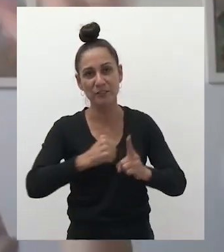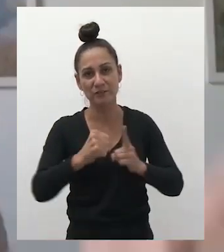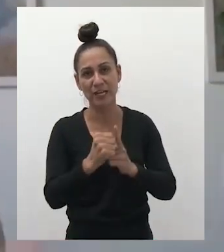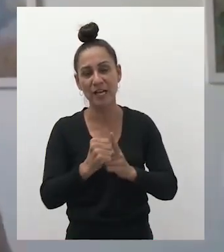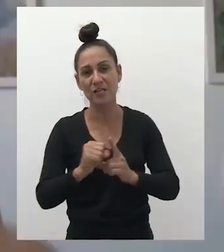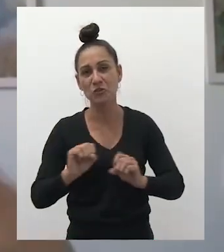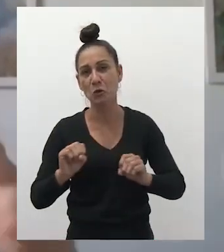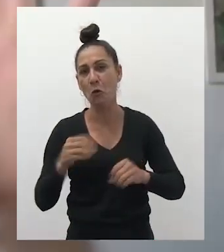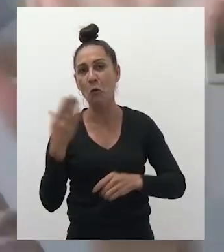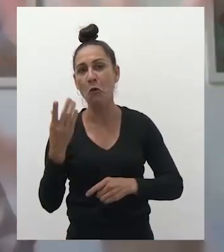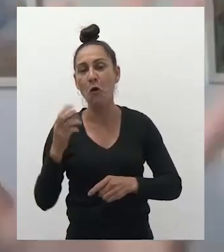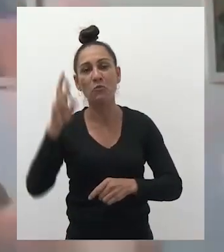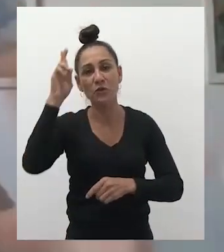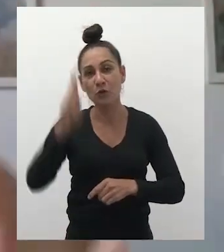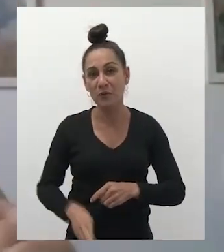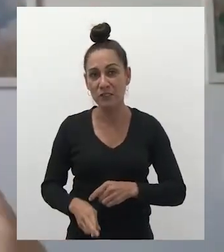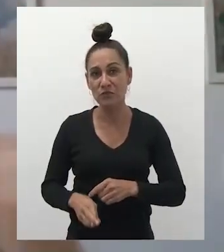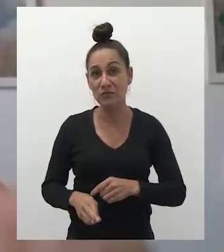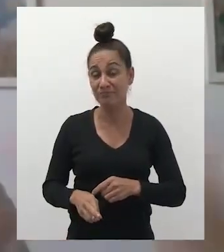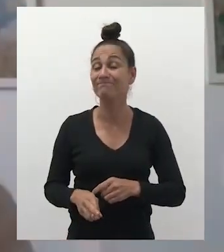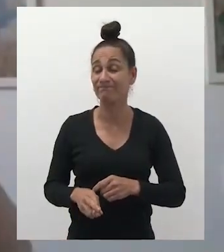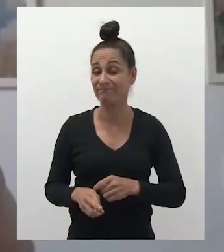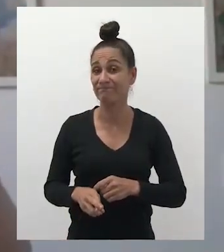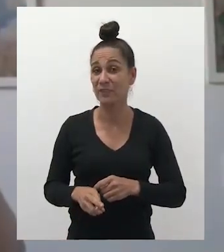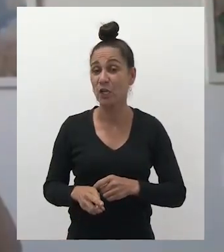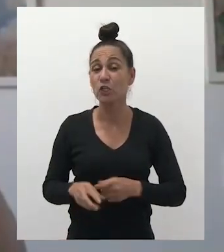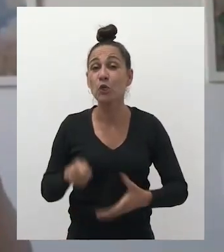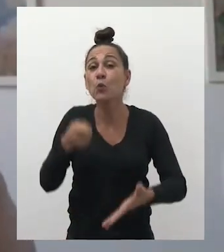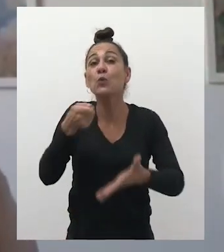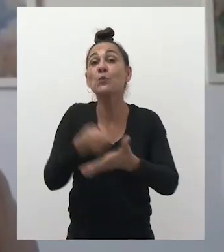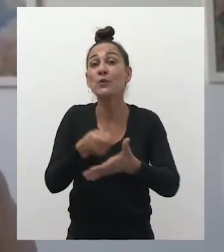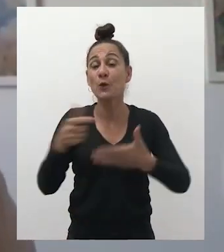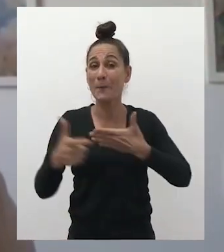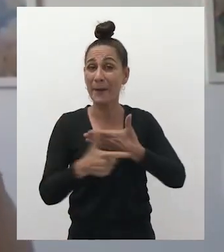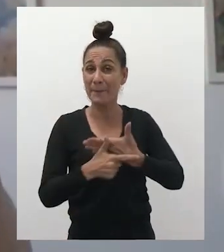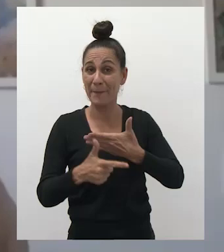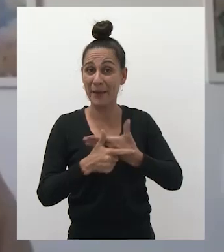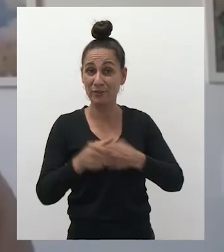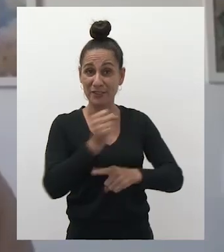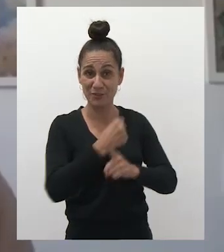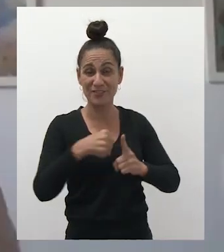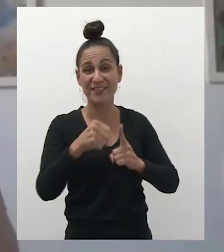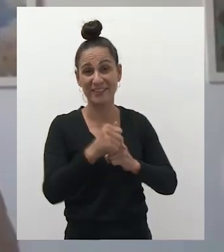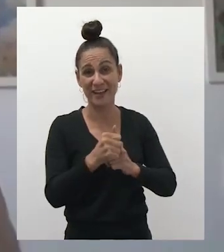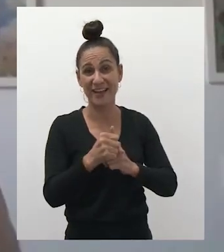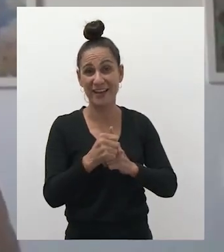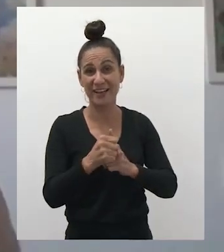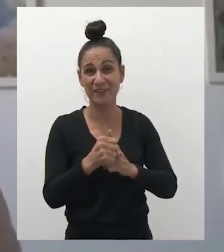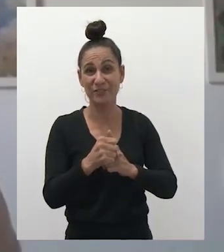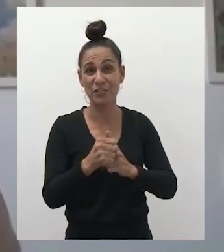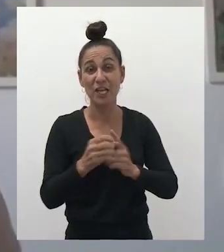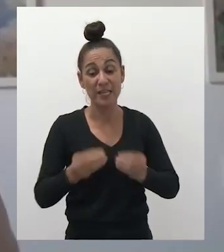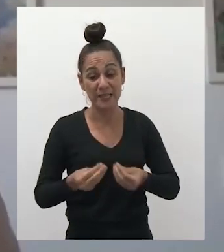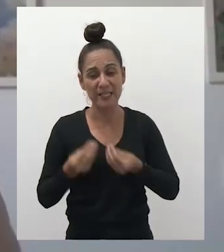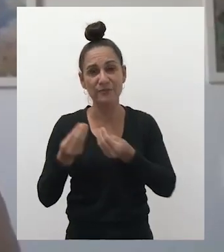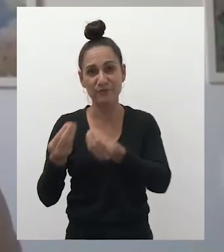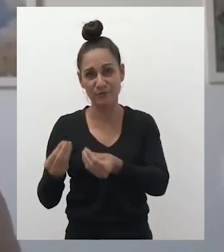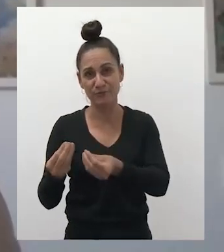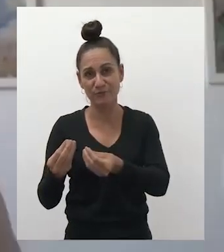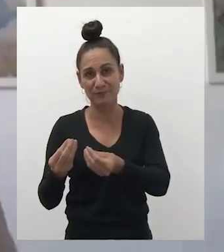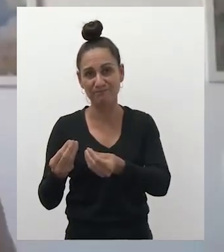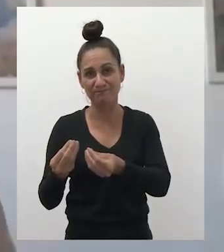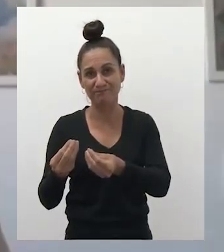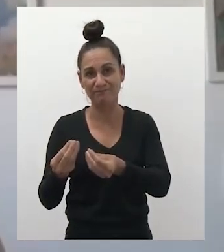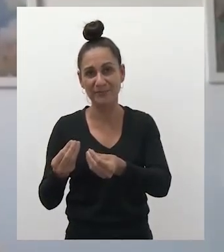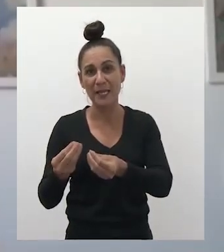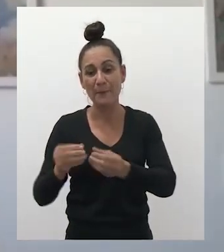alguma razão aí, não cumpriu o papel que deveria na sociedade, devolva,